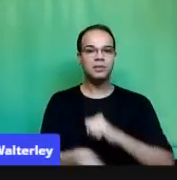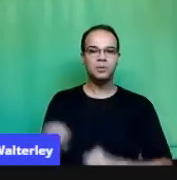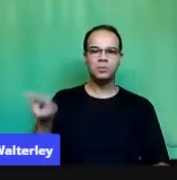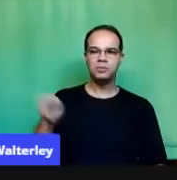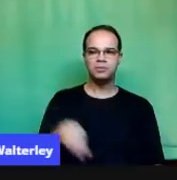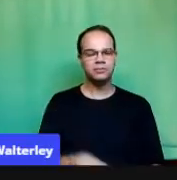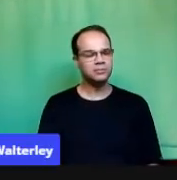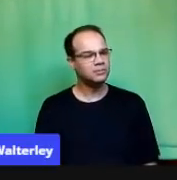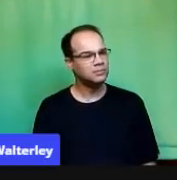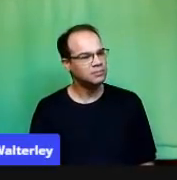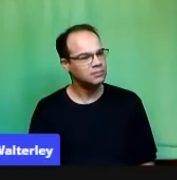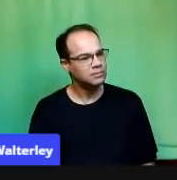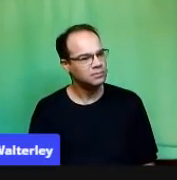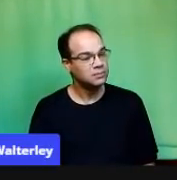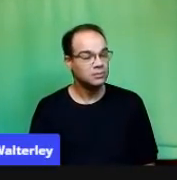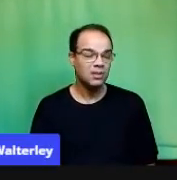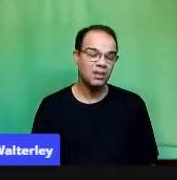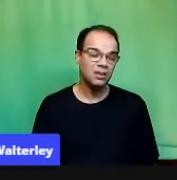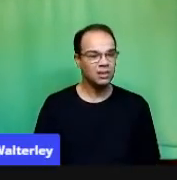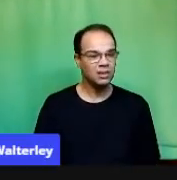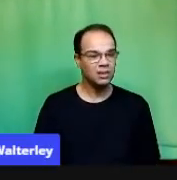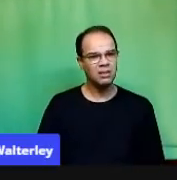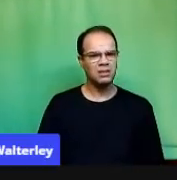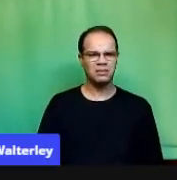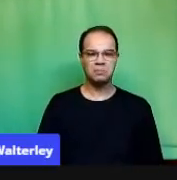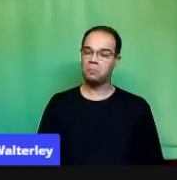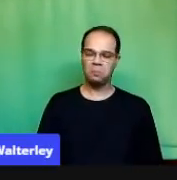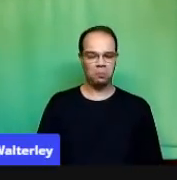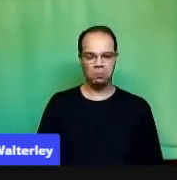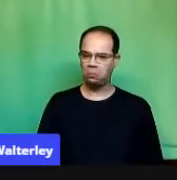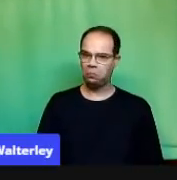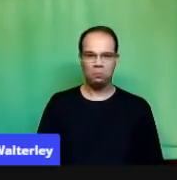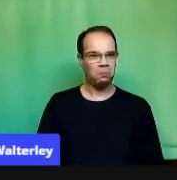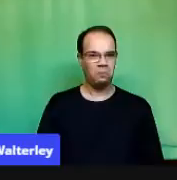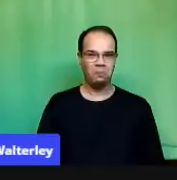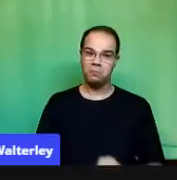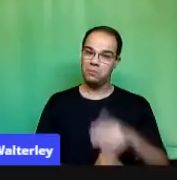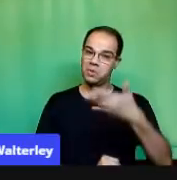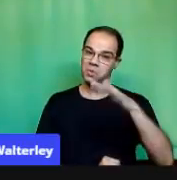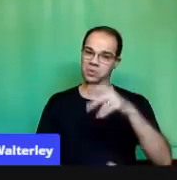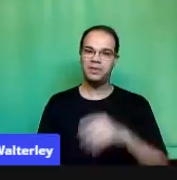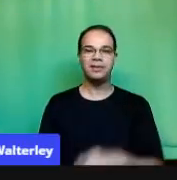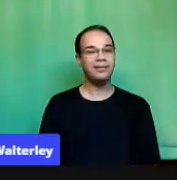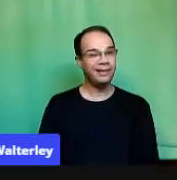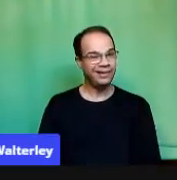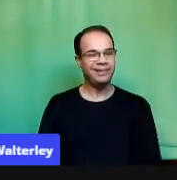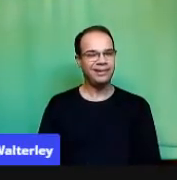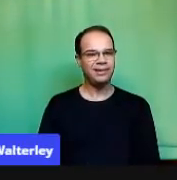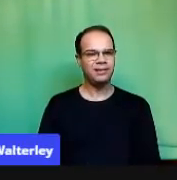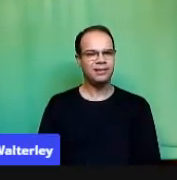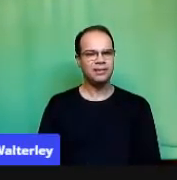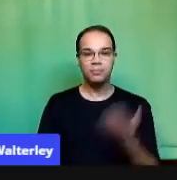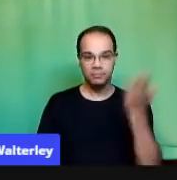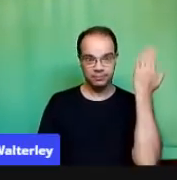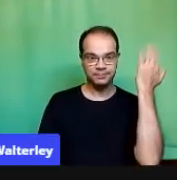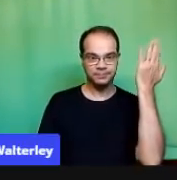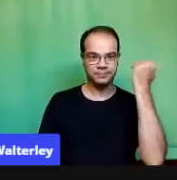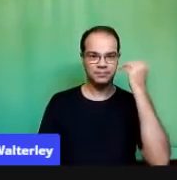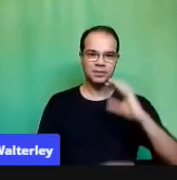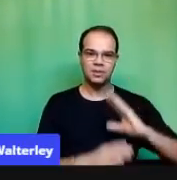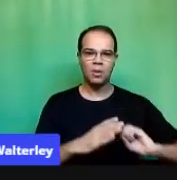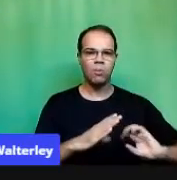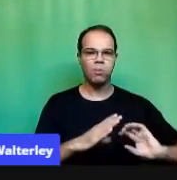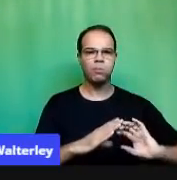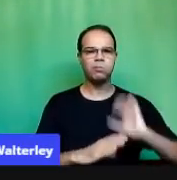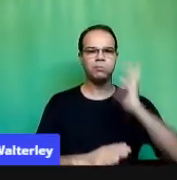educação? Então, quando a arte surgiu, ela tinha esse parâmetro do belo europeu, lá